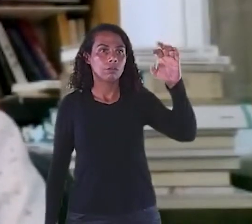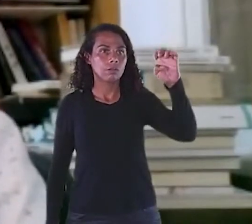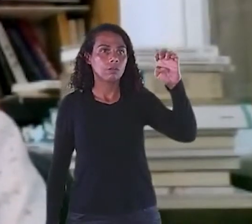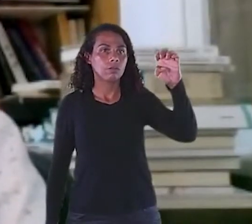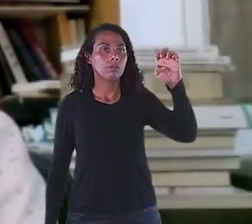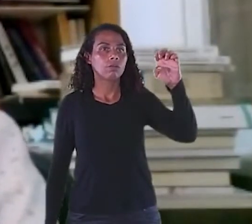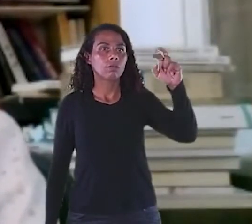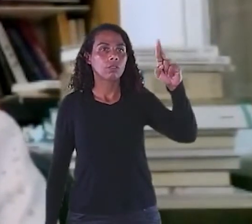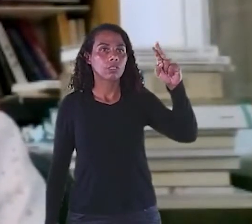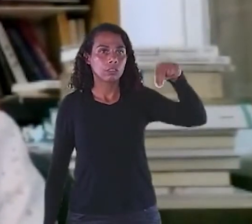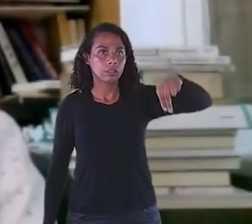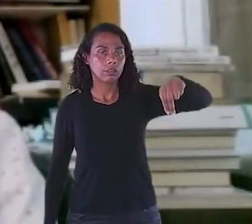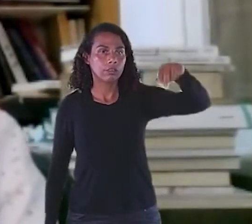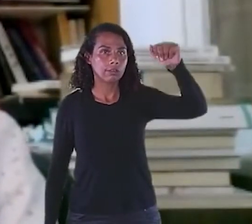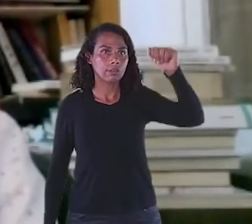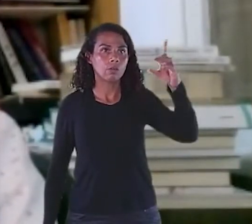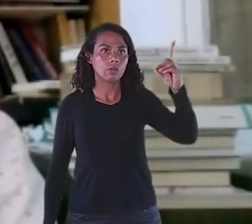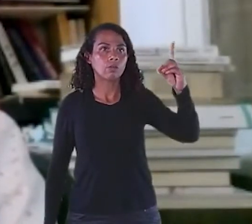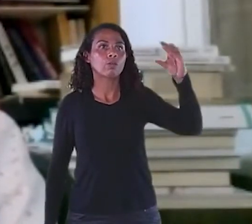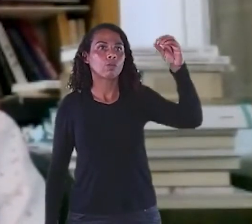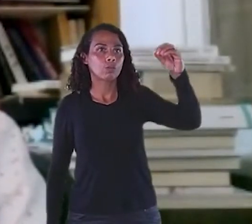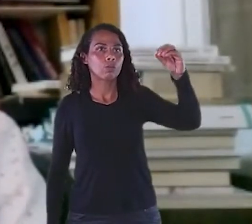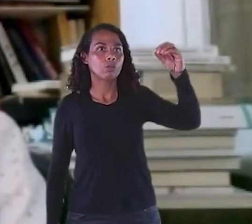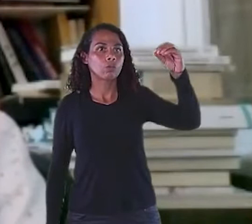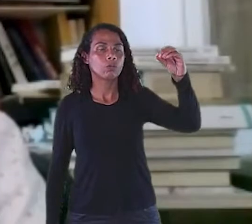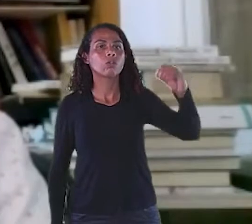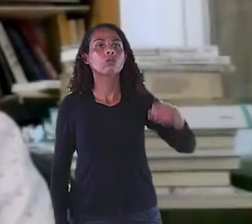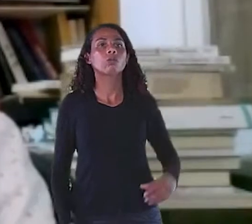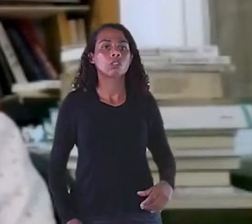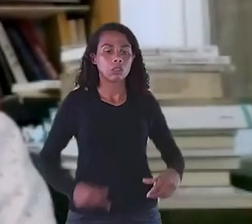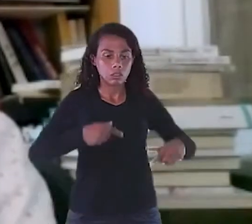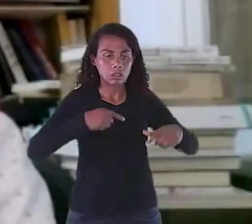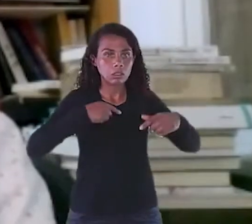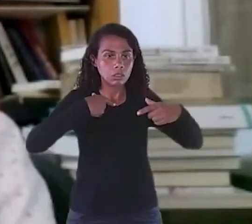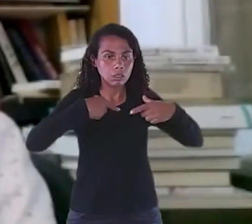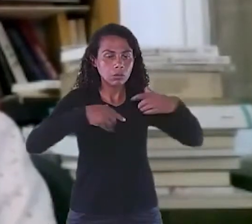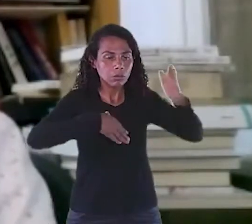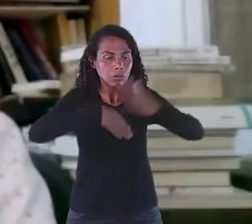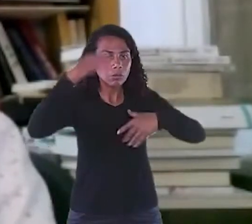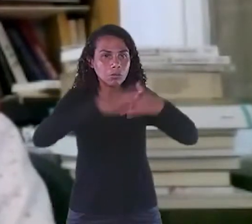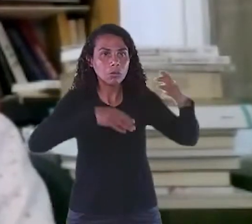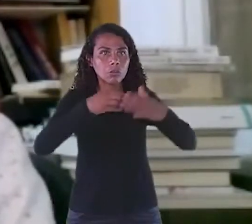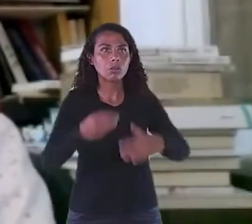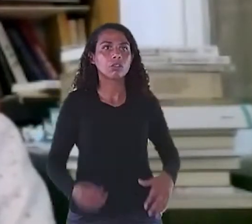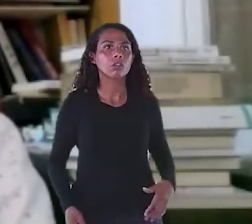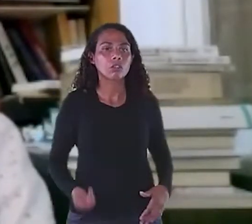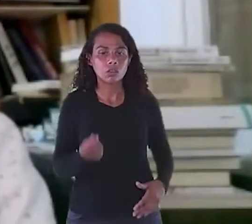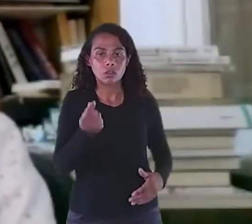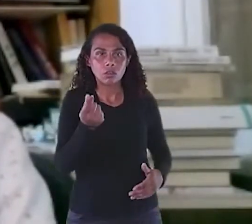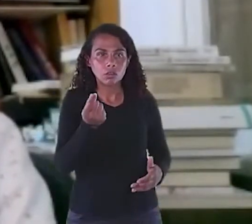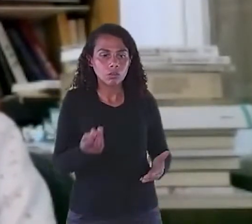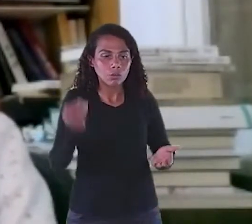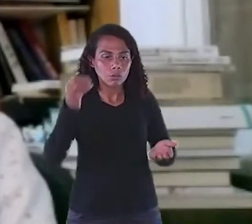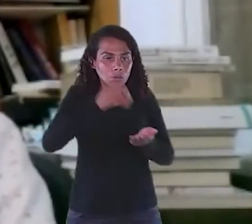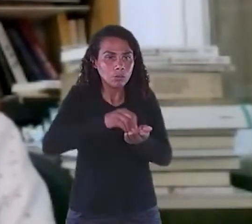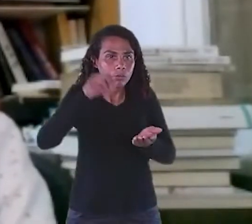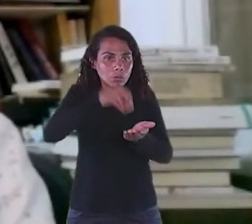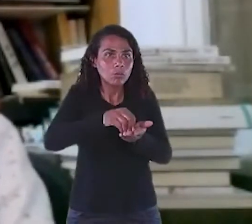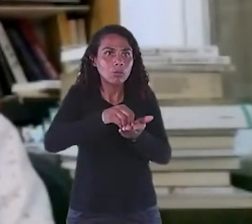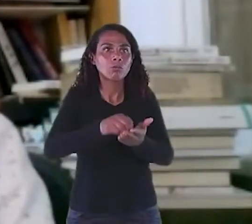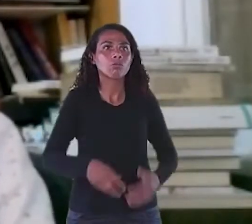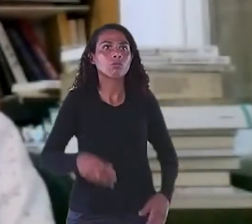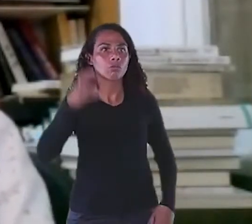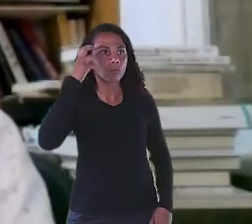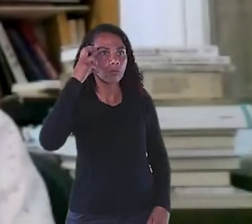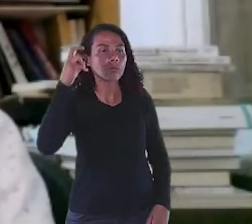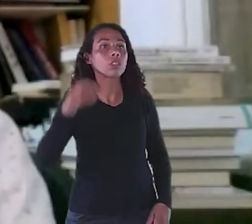dólar. Enfim, olha, lá estudaram, embora eu não me lembre, a Dilma Rousseff,